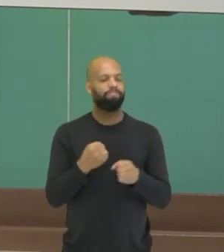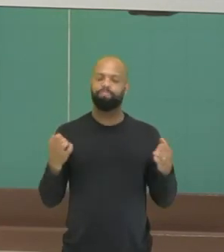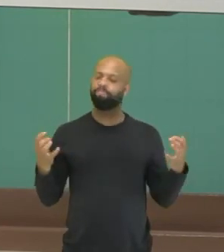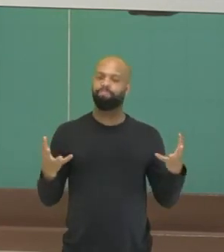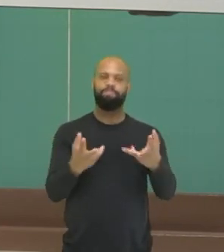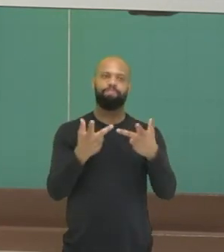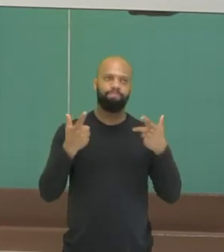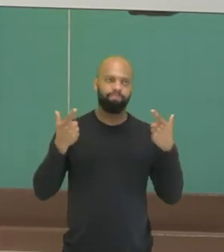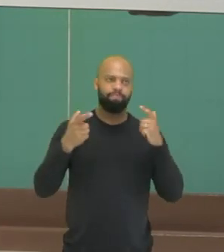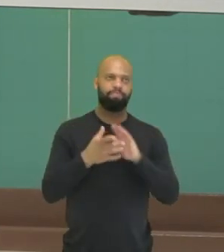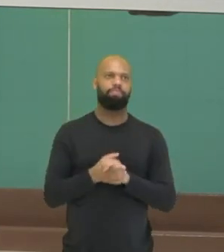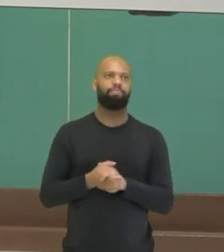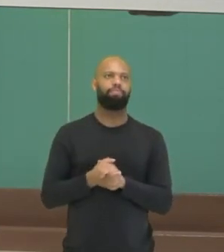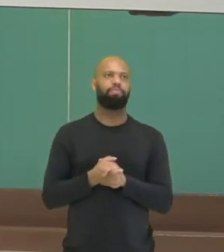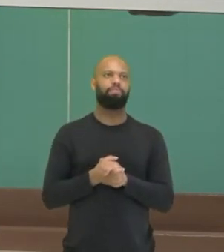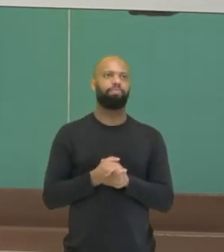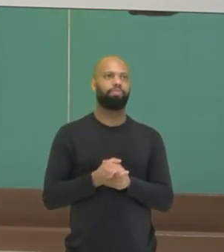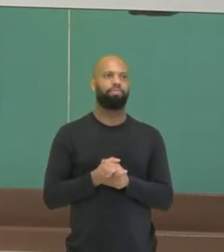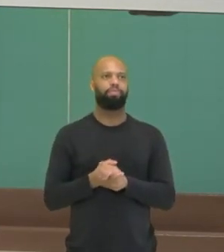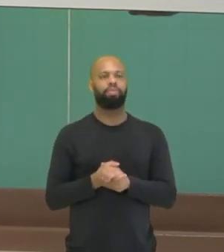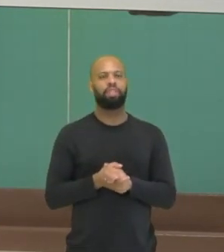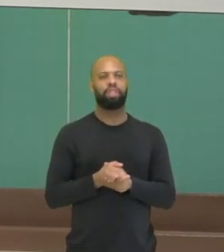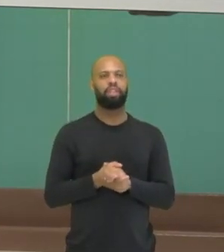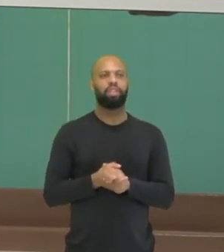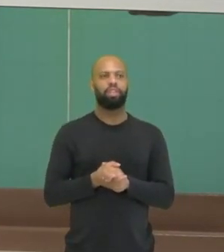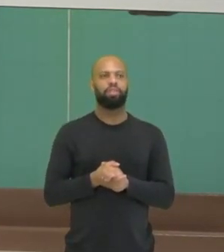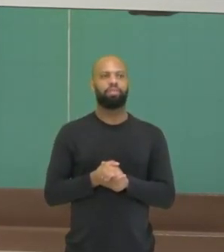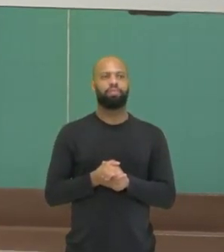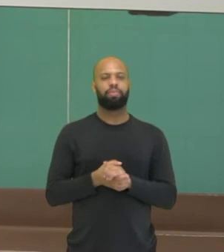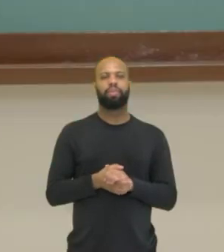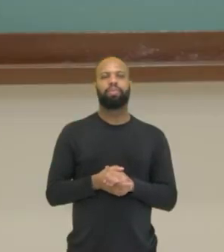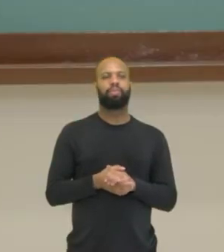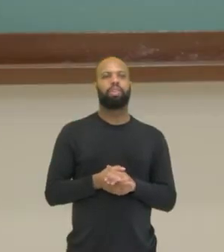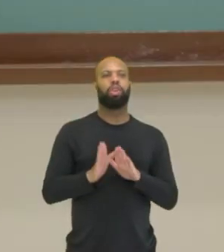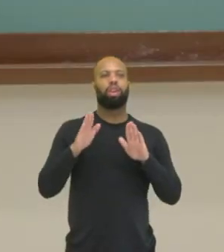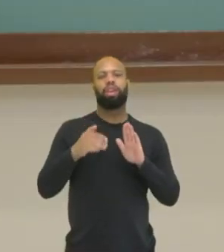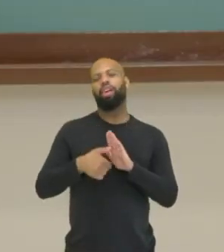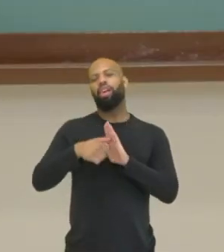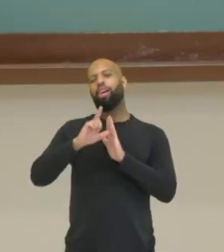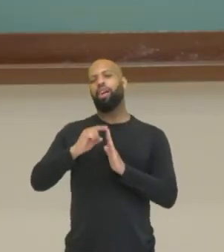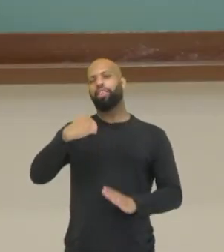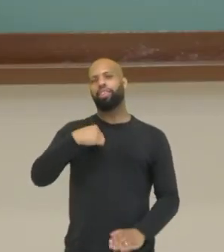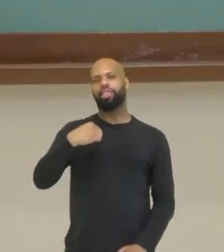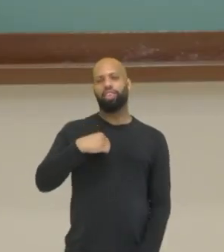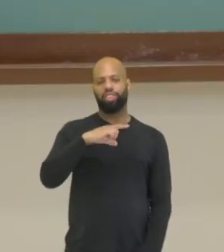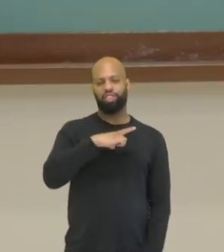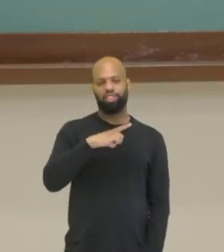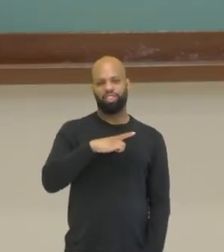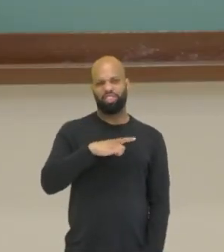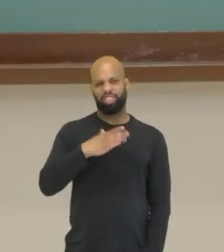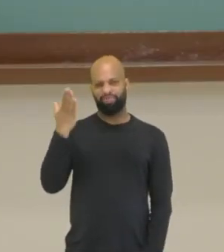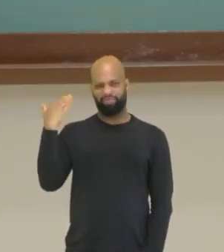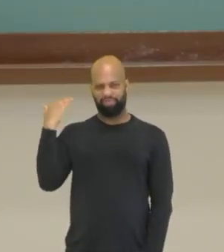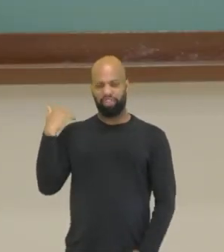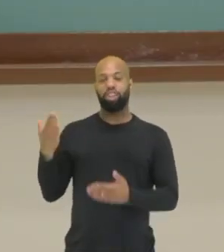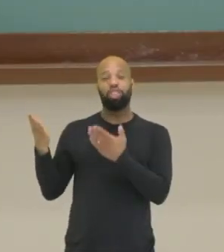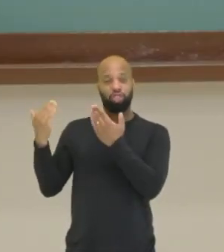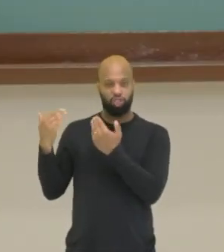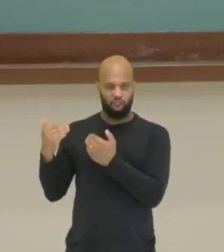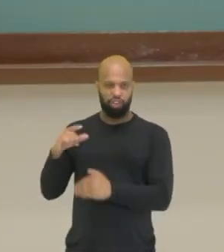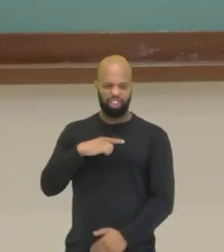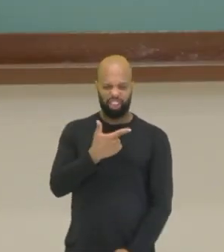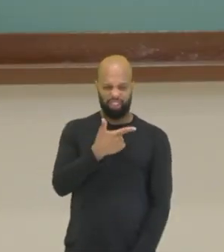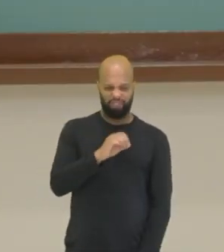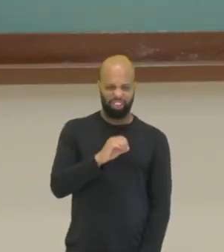Roberto, lá uns 20 anos atrás, quando eu era bem novinho, todo cabeludão, trabalhava no museu em São José dos